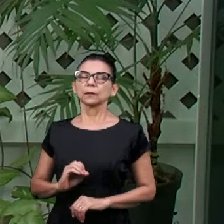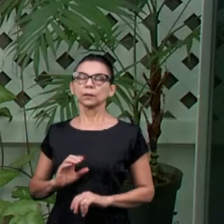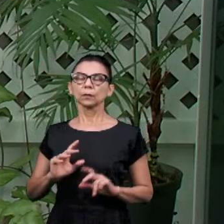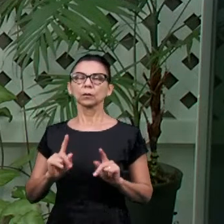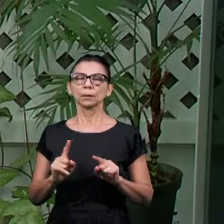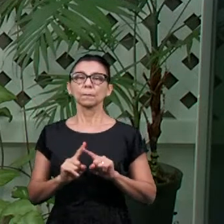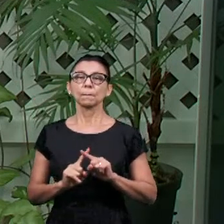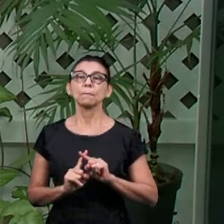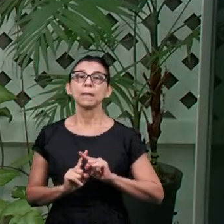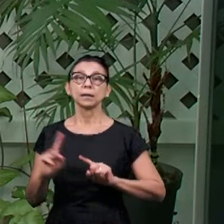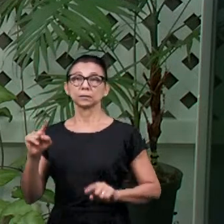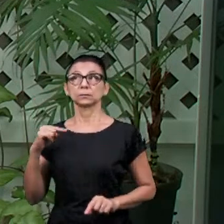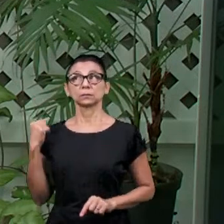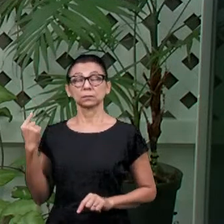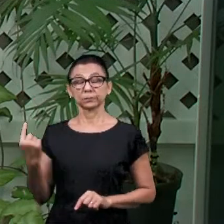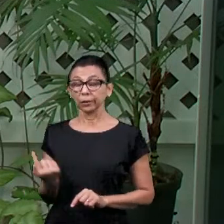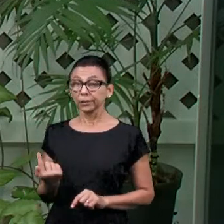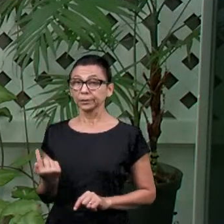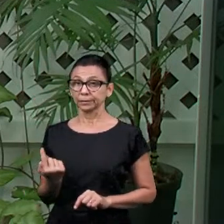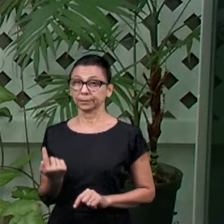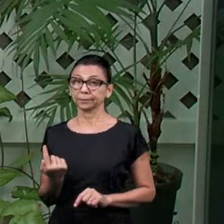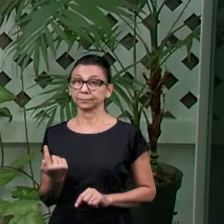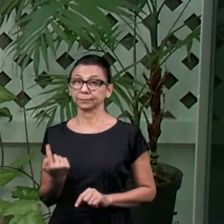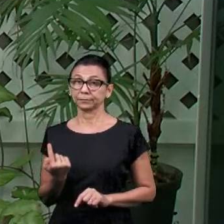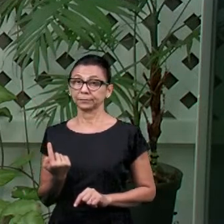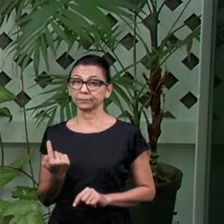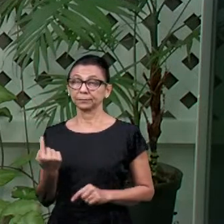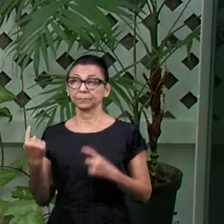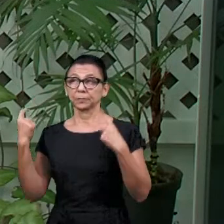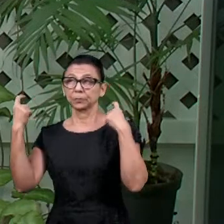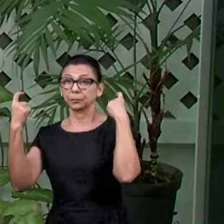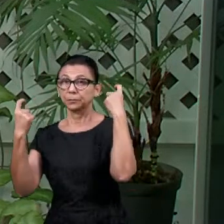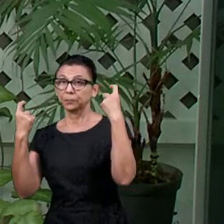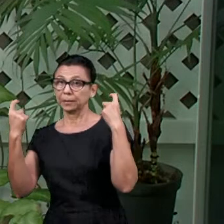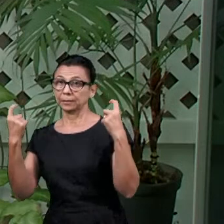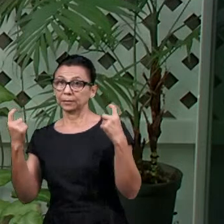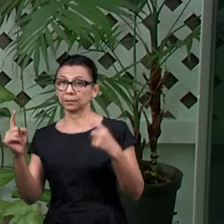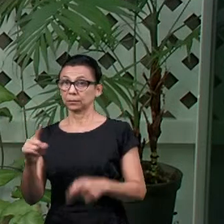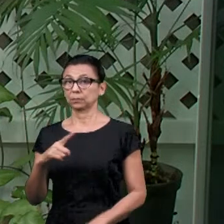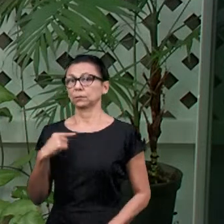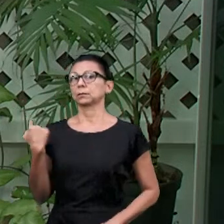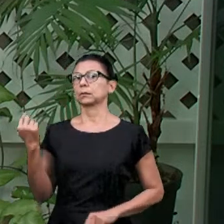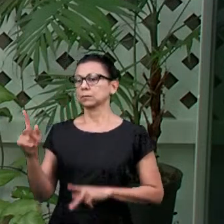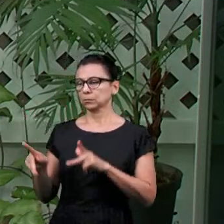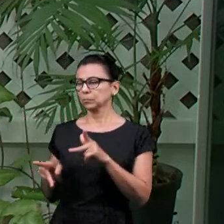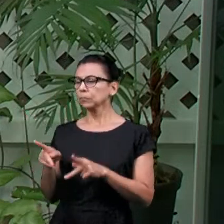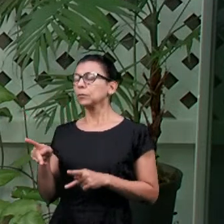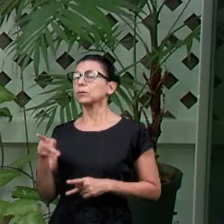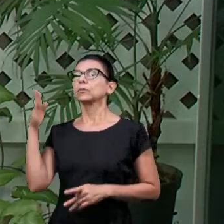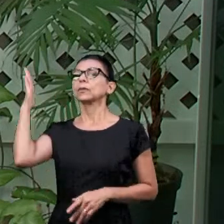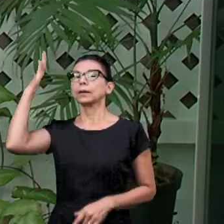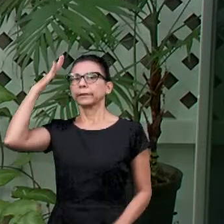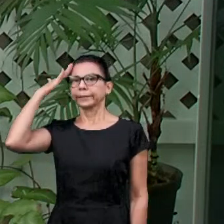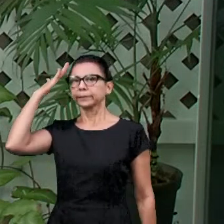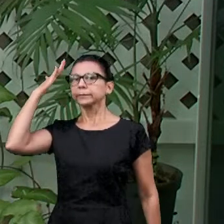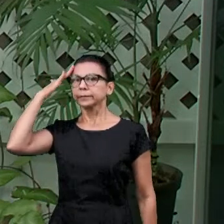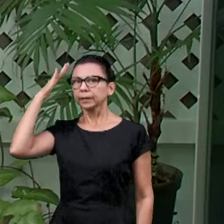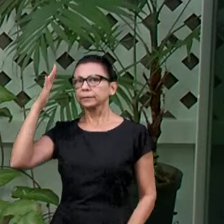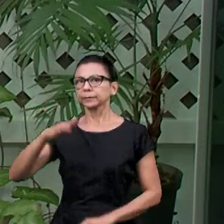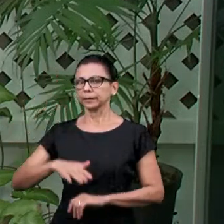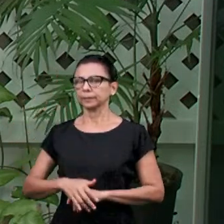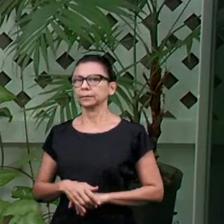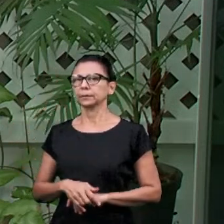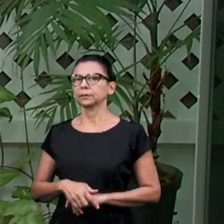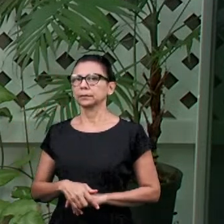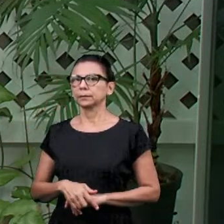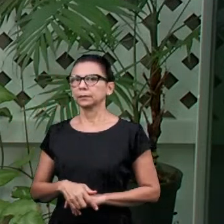preocupação, é de que o nosso povo entenda e saiba de que o momento